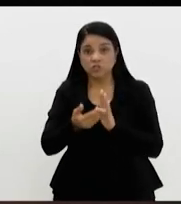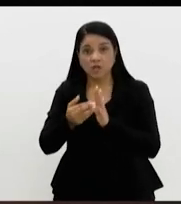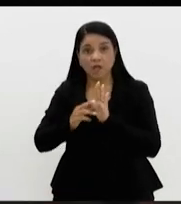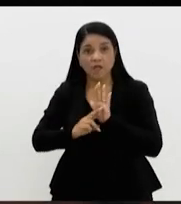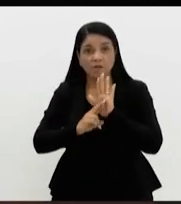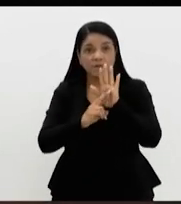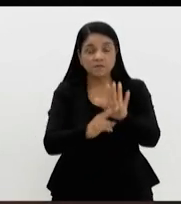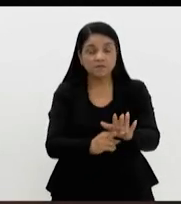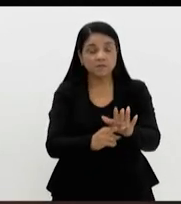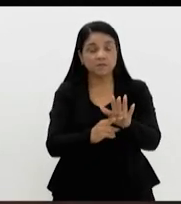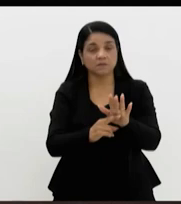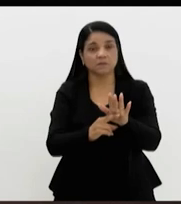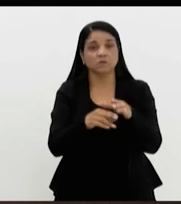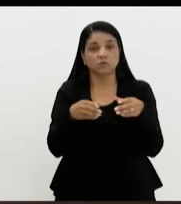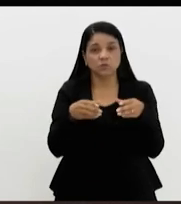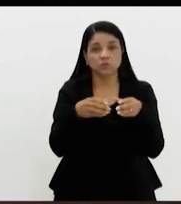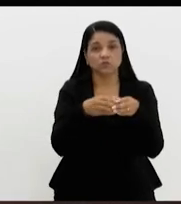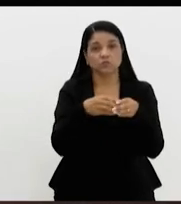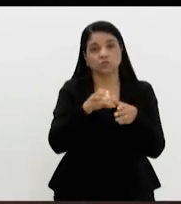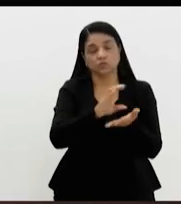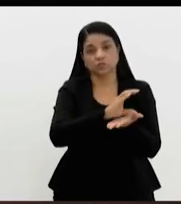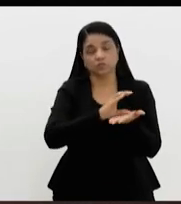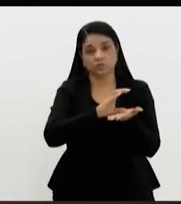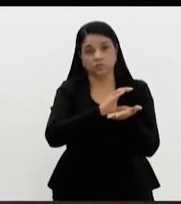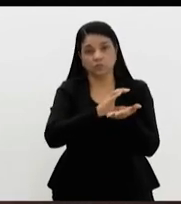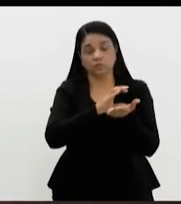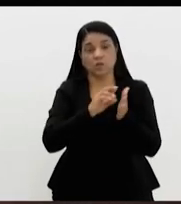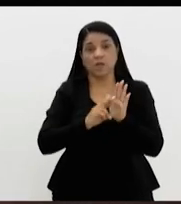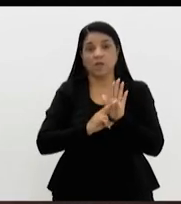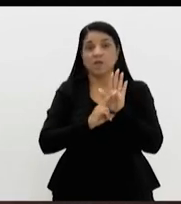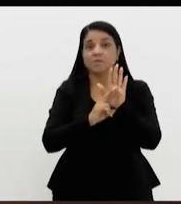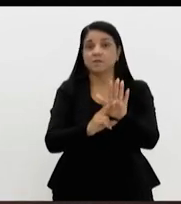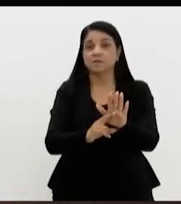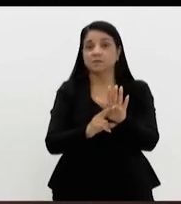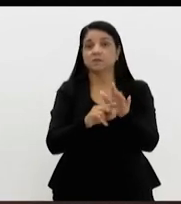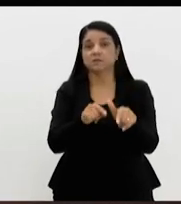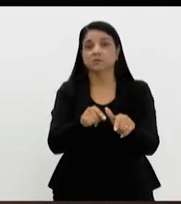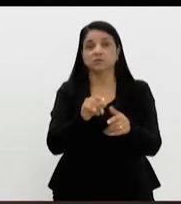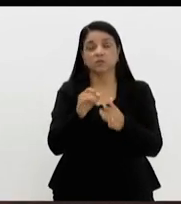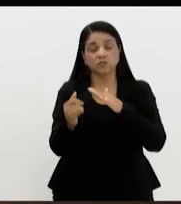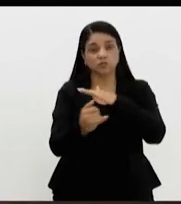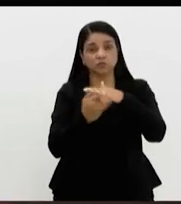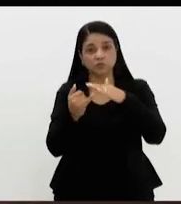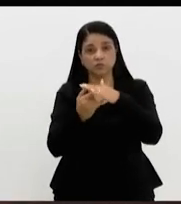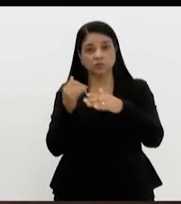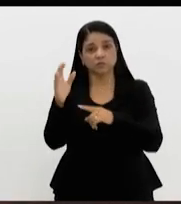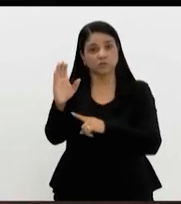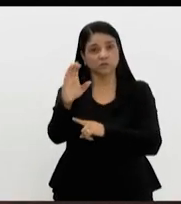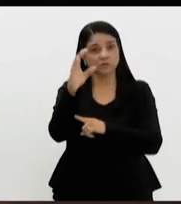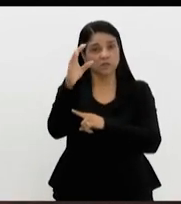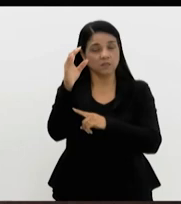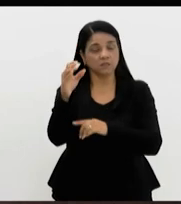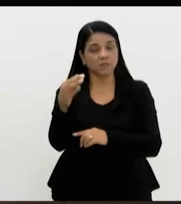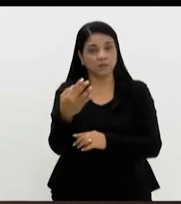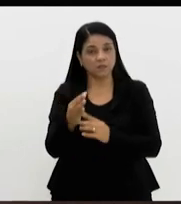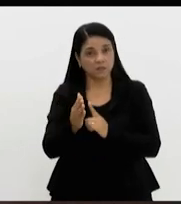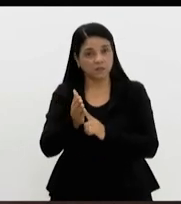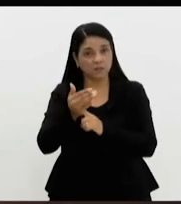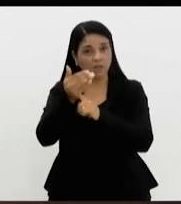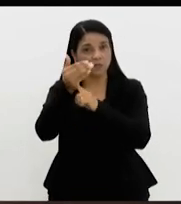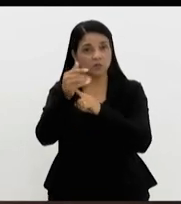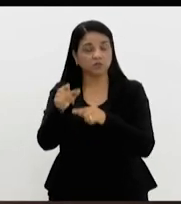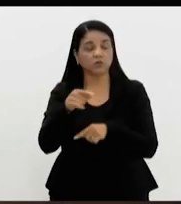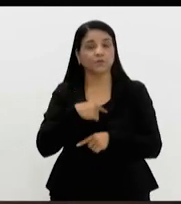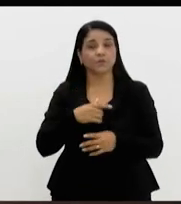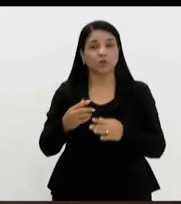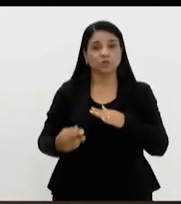na composição desse conselho, como representantes das instituições de ciência e tecnologia, como os